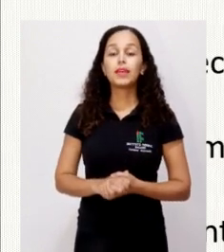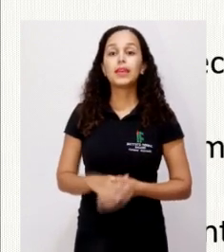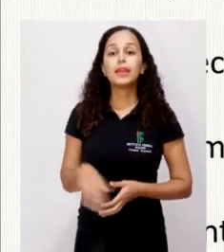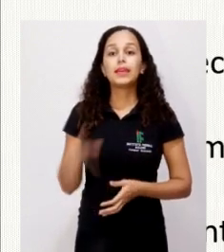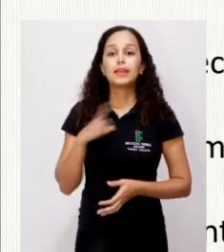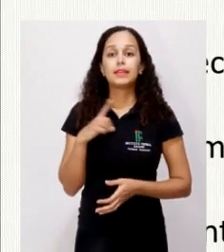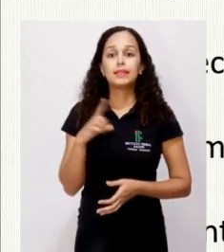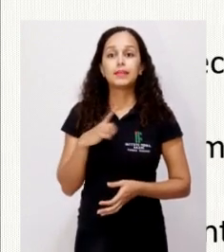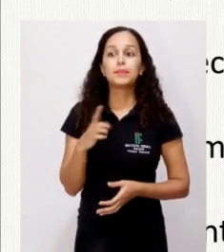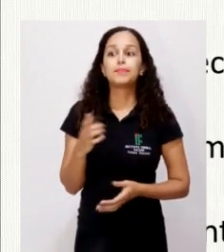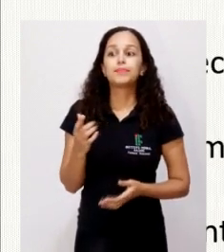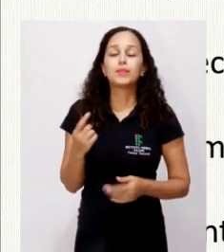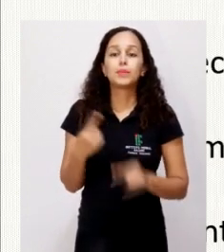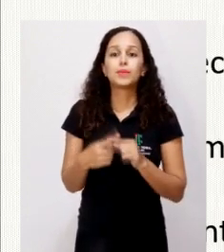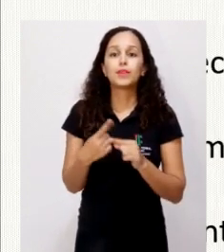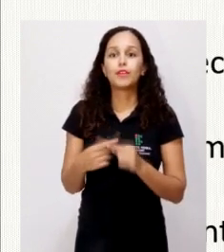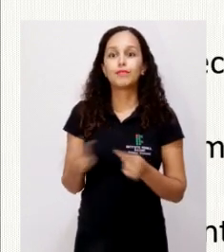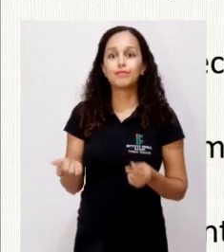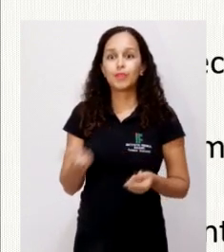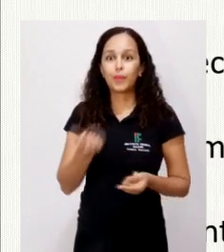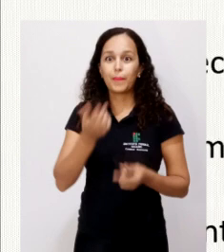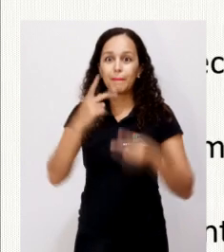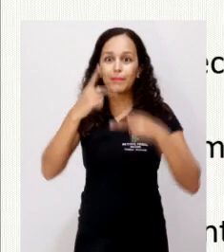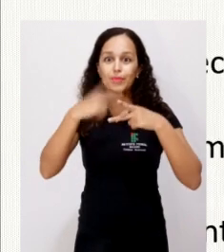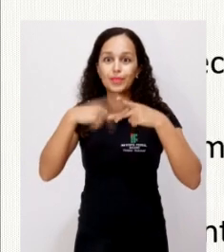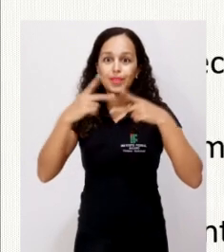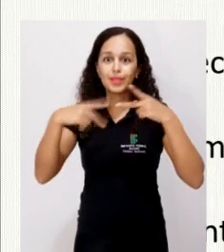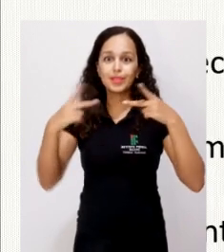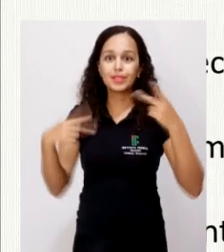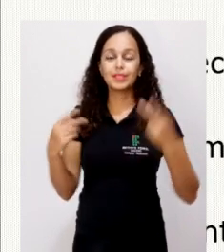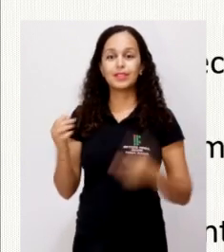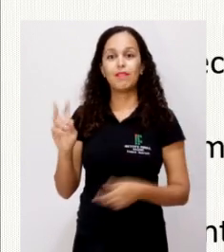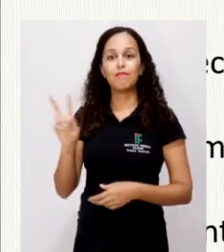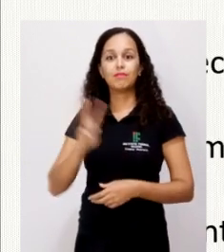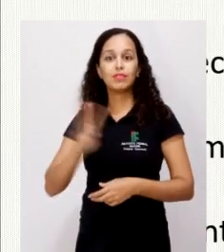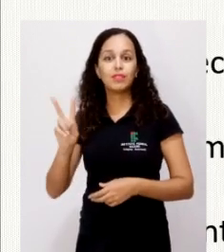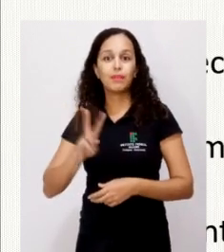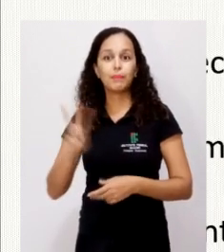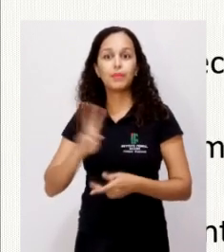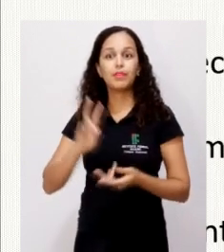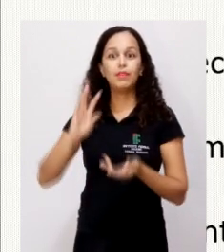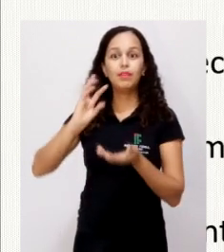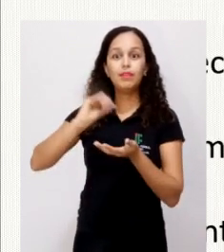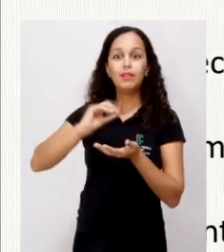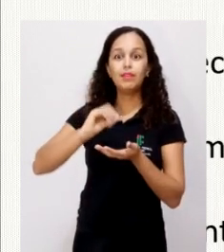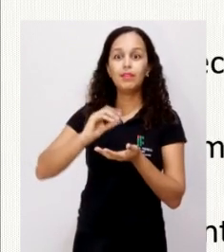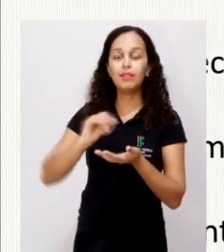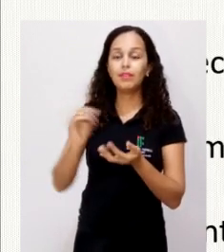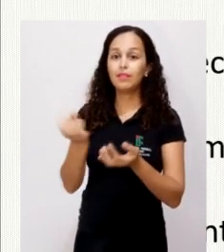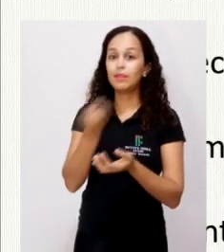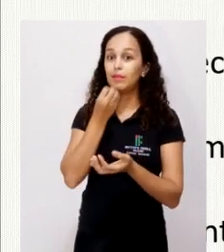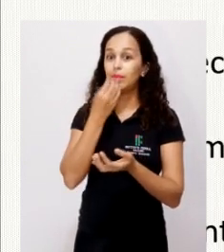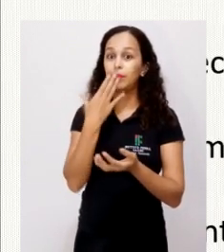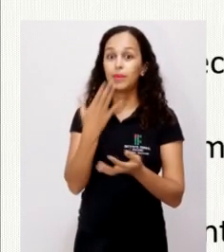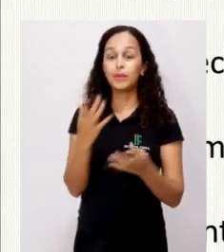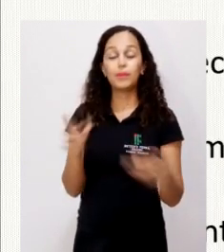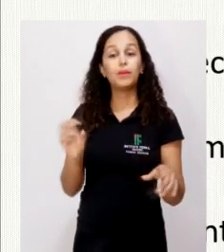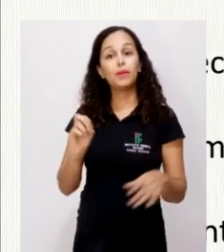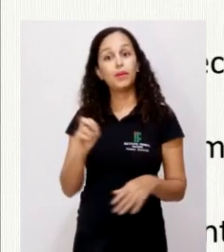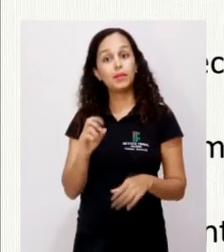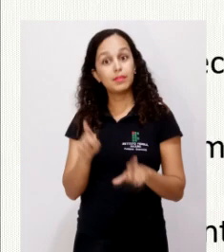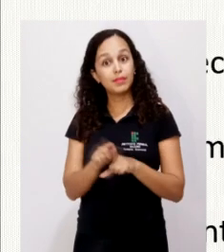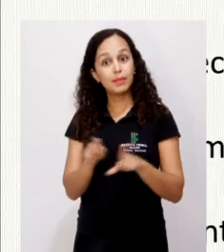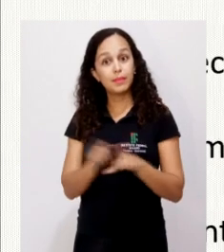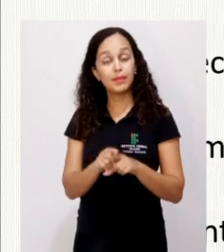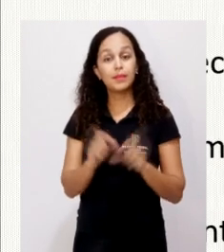das punks, que trazem boa fonte, né, de proteínas, de vitaminas e minerais, podendo também ser